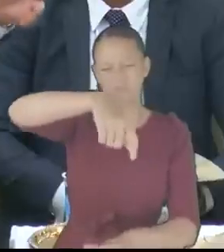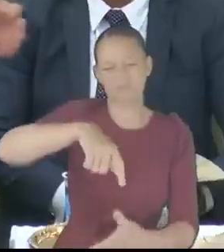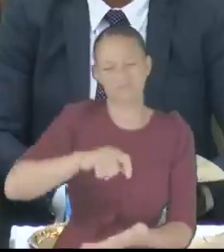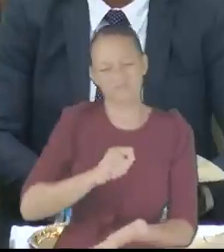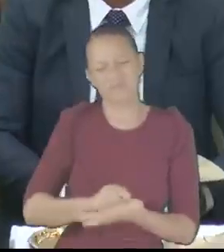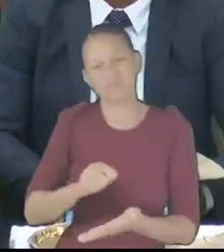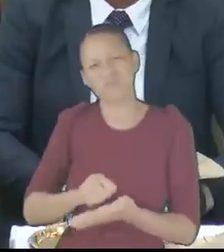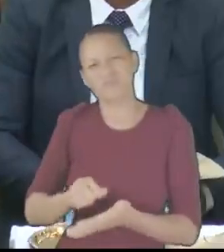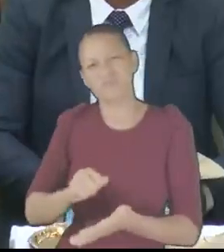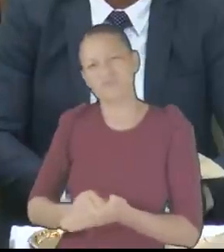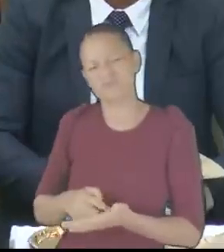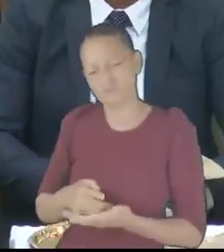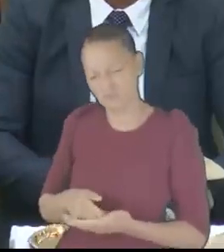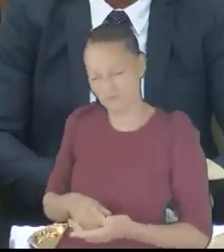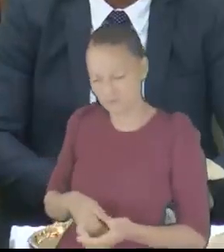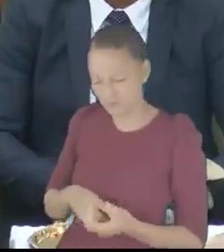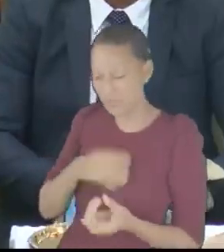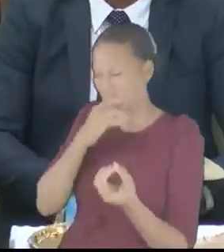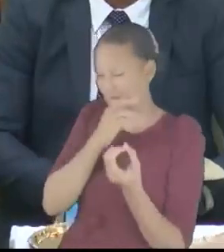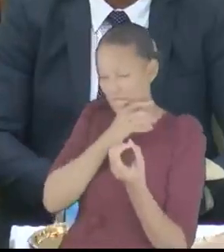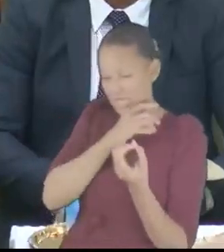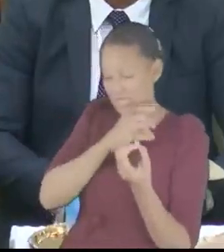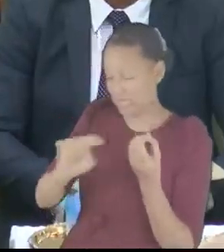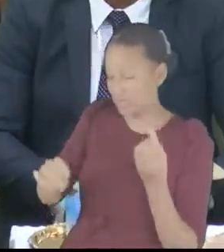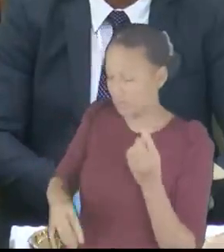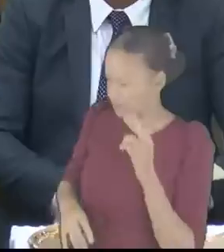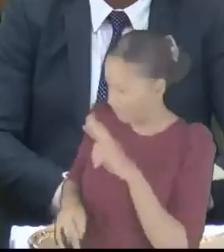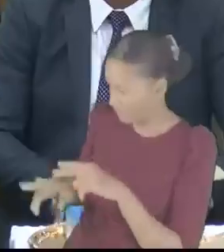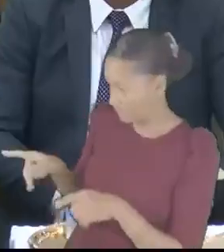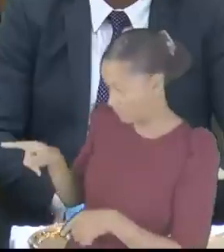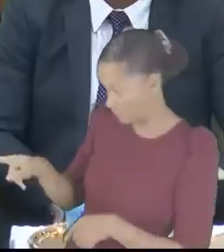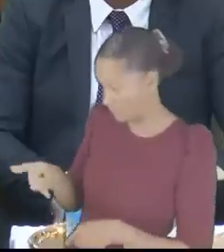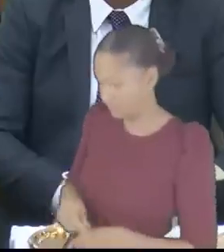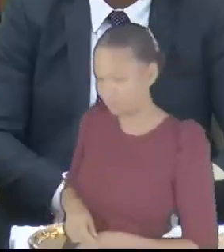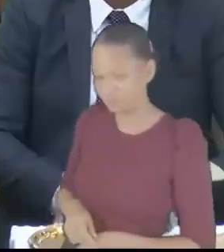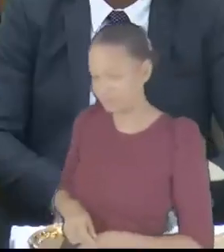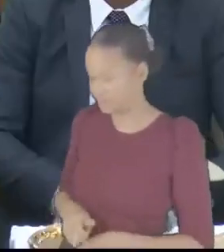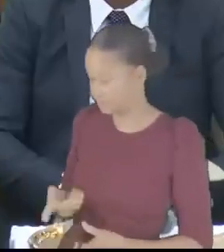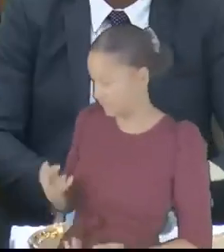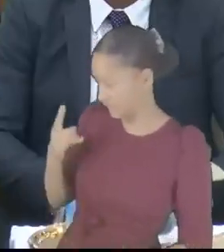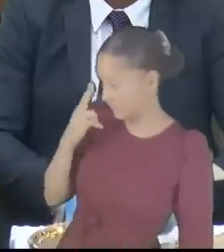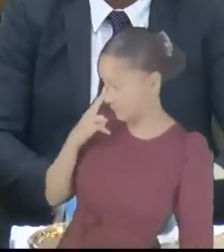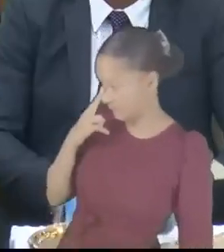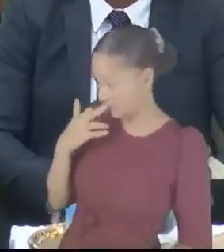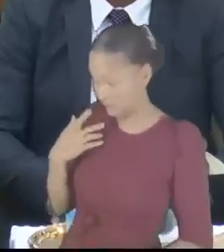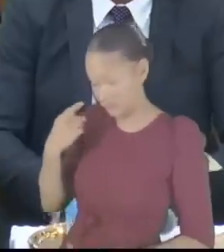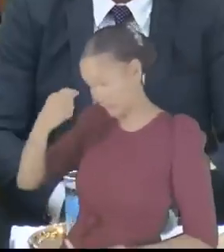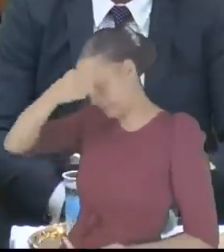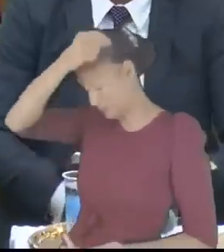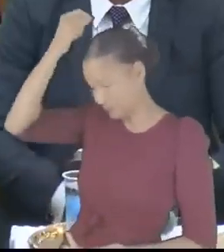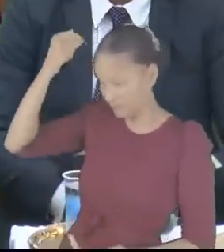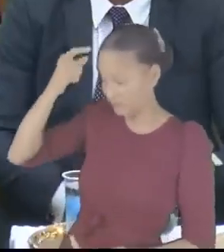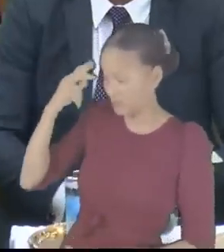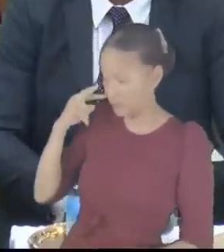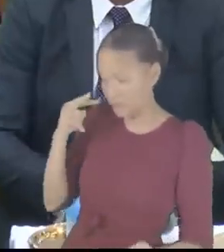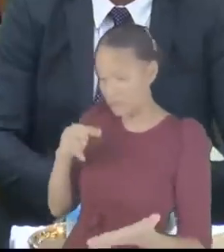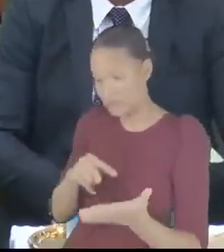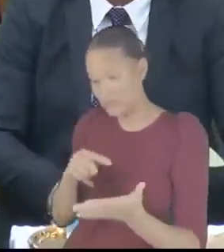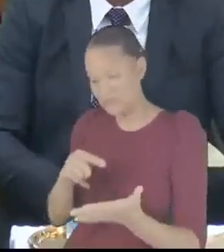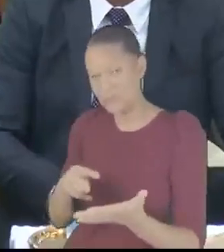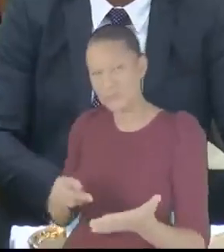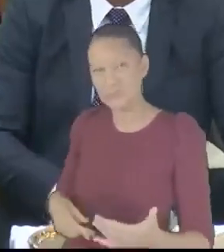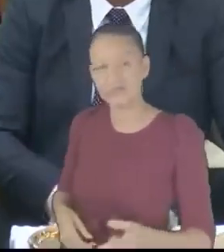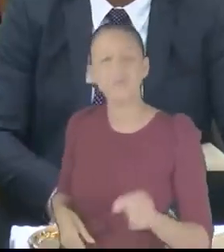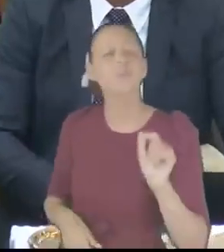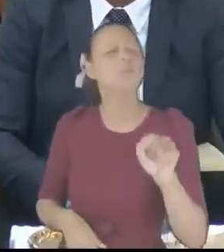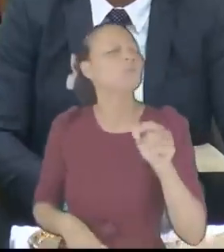escrito. E o diabo disse a Lutero: olha aqui, você metida crente, metida santo, olha aqui. E Lutero